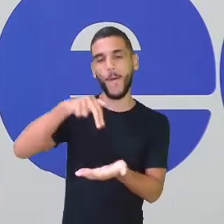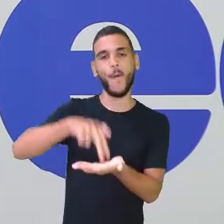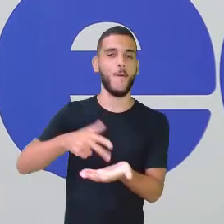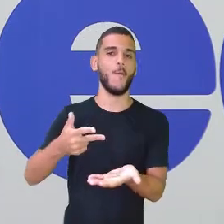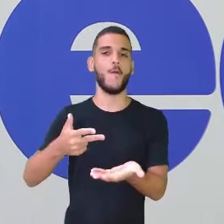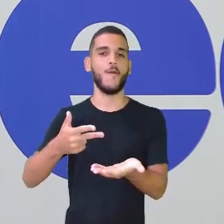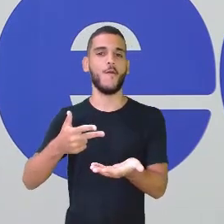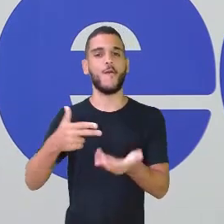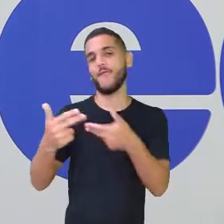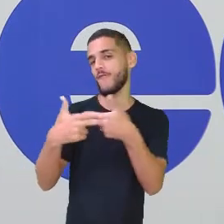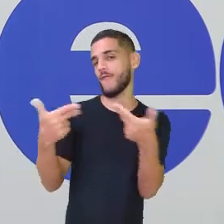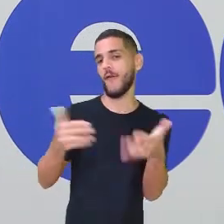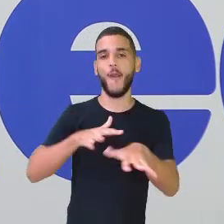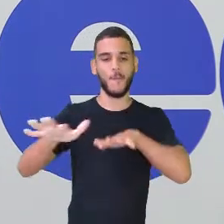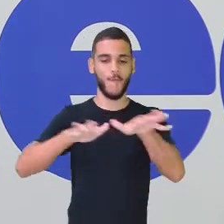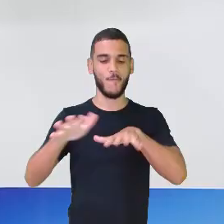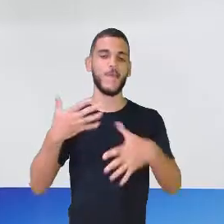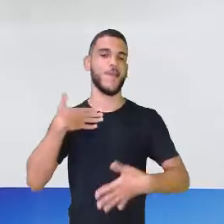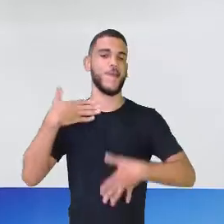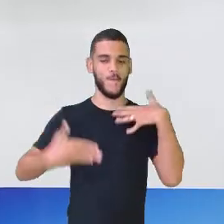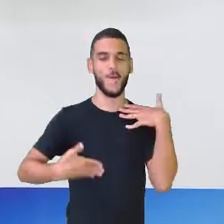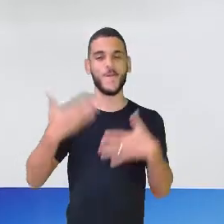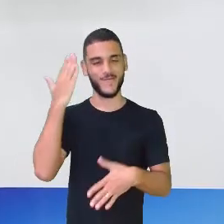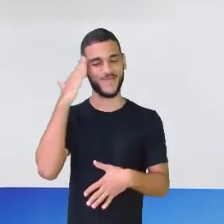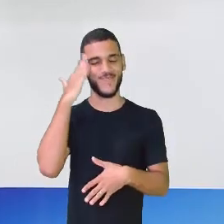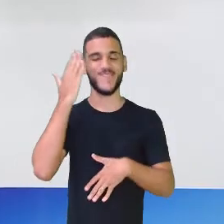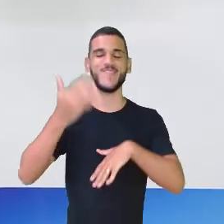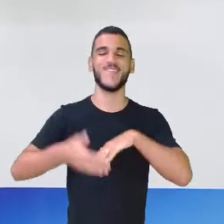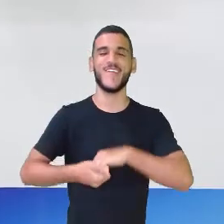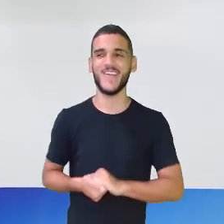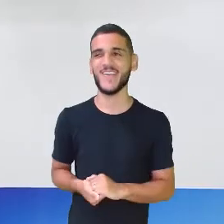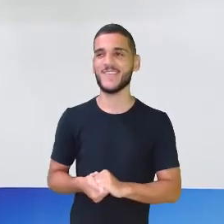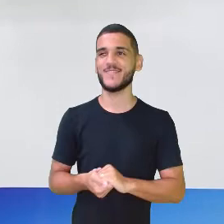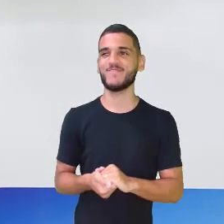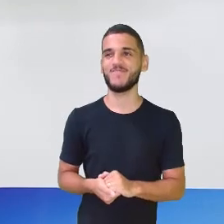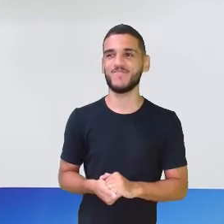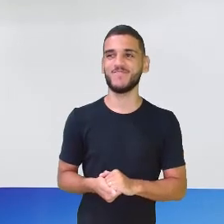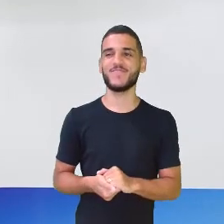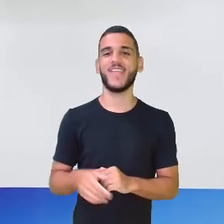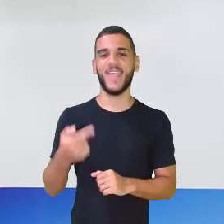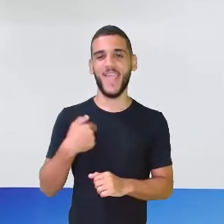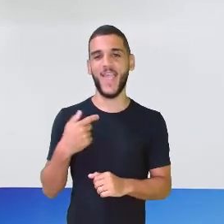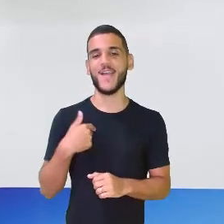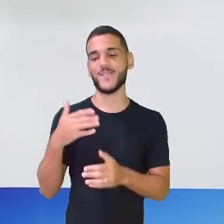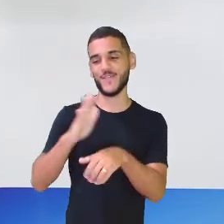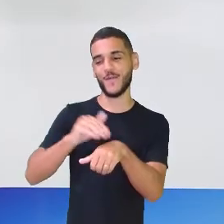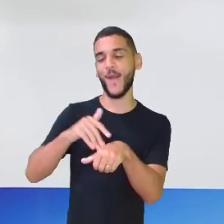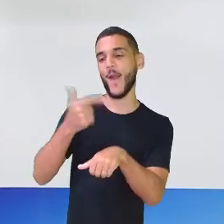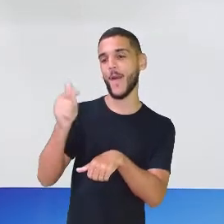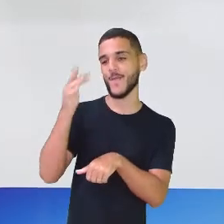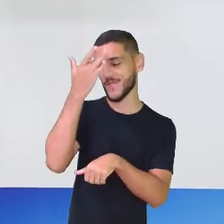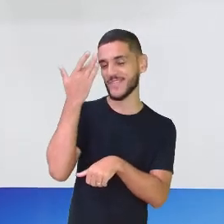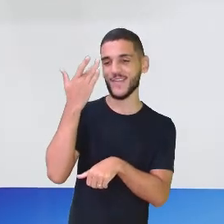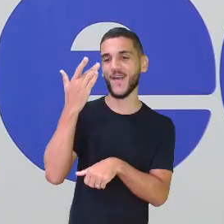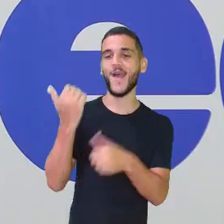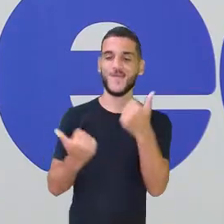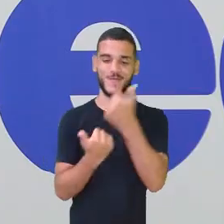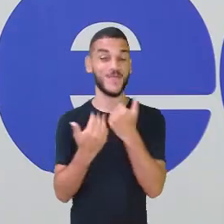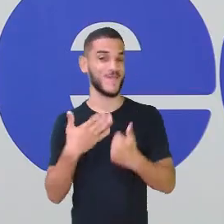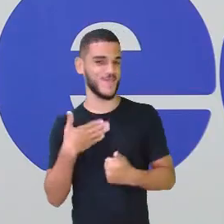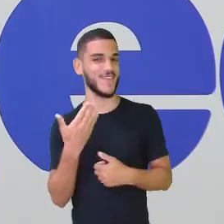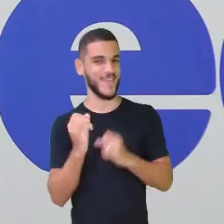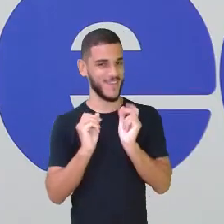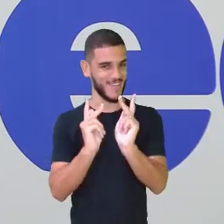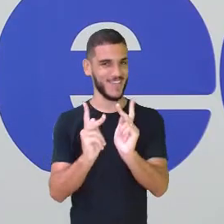por exemplo, tá? 4º ano. Pronto, eu vou fazer o seguinte, eu vou botar o Nau para pular por mim, tá certo? Eu acho mais negócio. Hoje ela